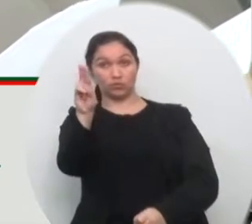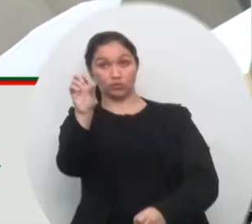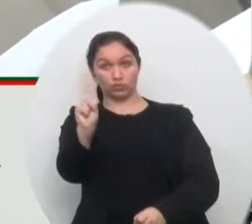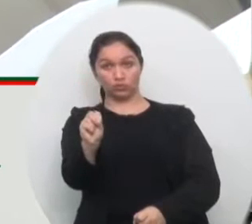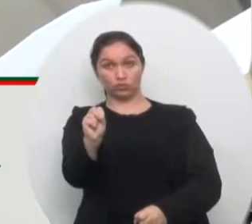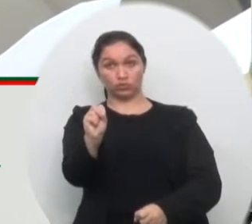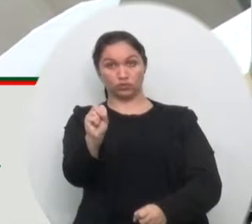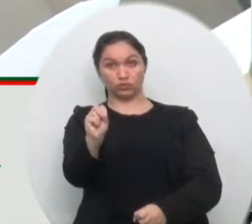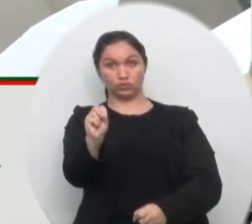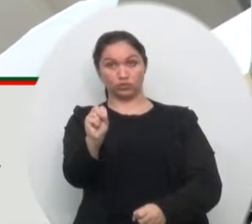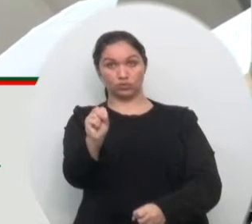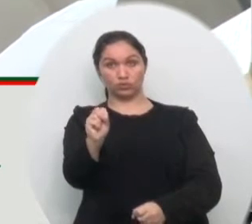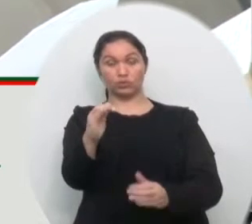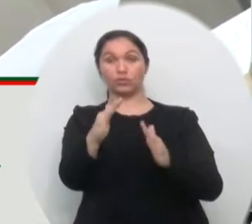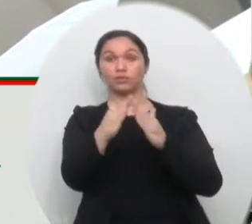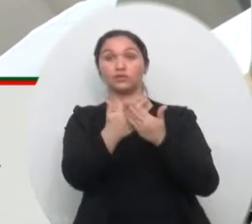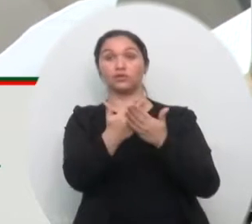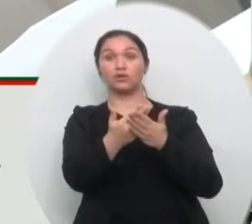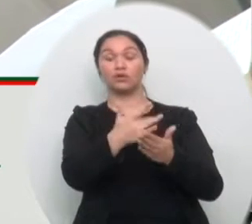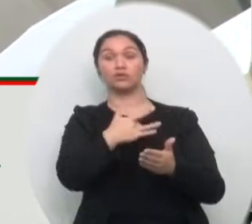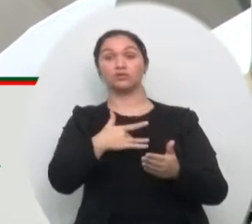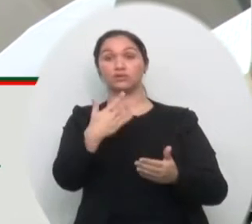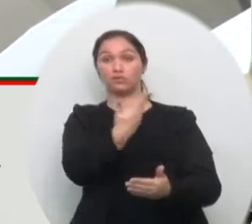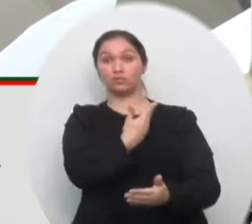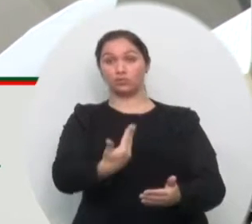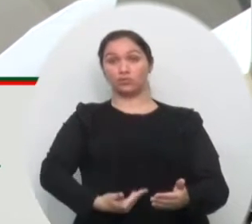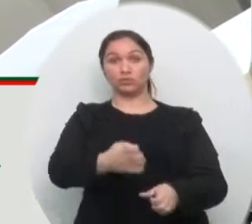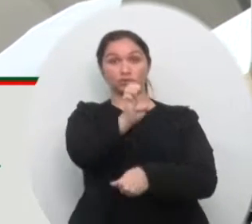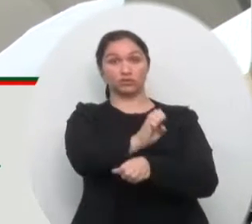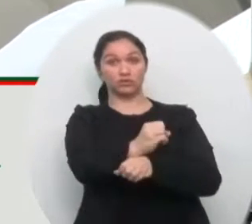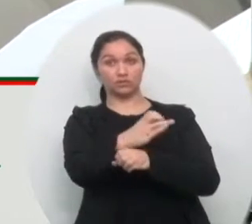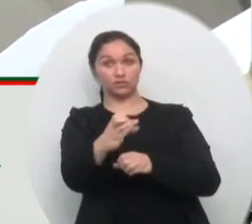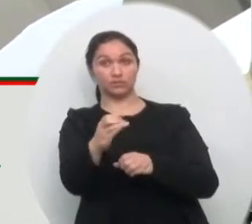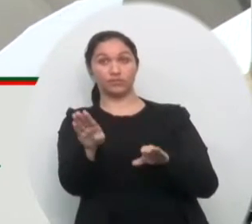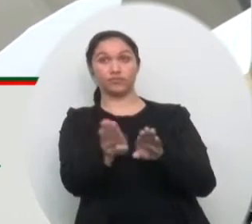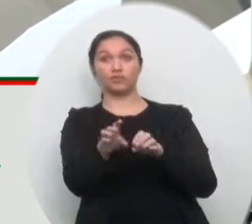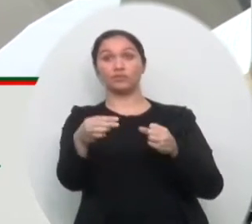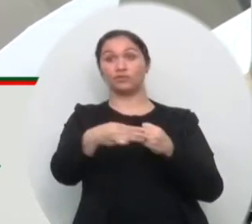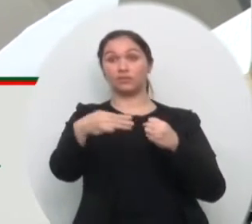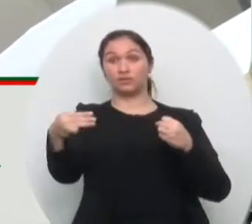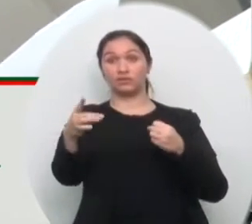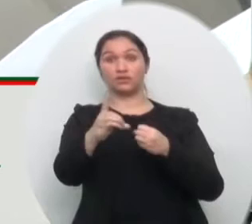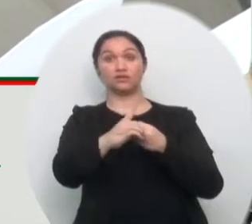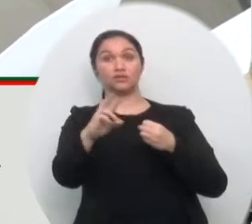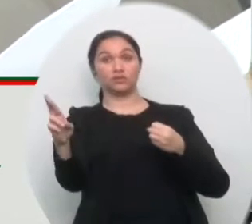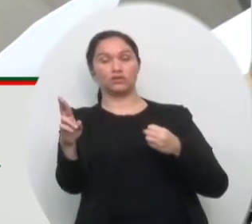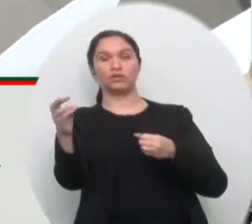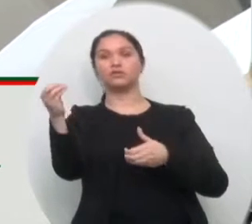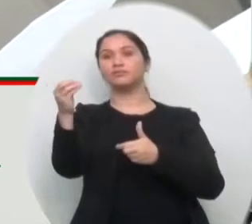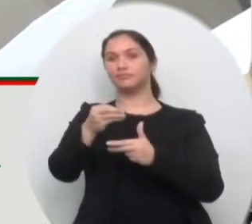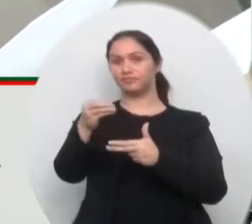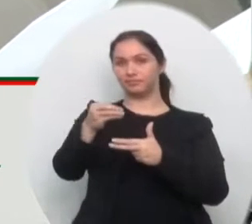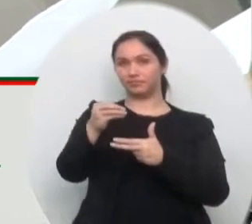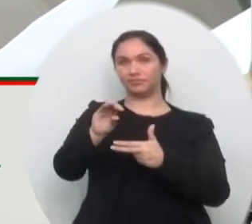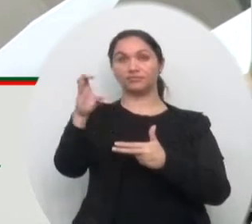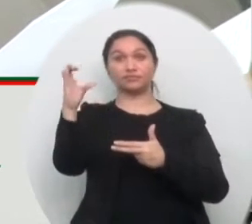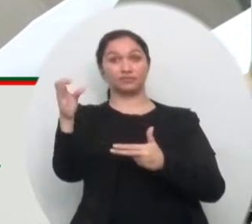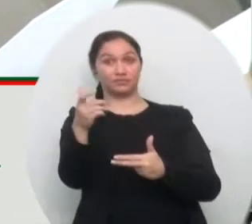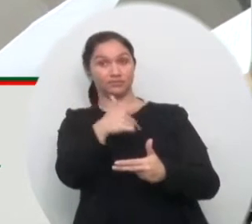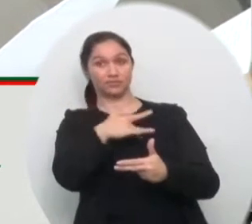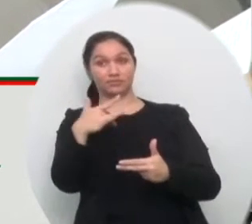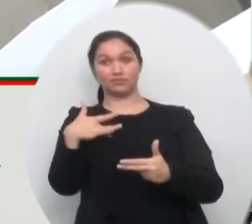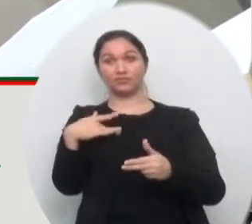Saúde Pública de Santa Catarina, mestrado e doutorado em Ciência da Saúde pela Unesc. Ele é cirurgião-dentista